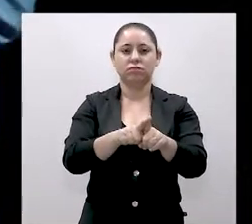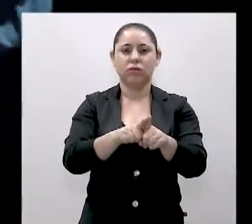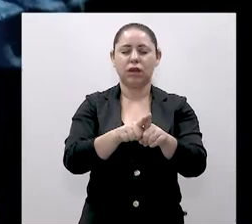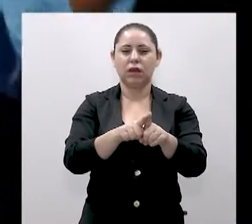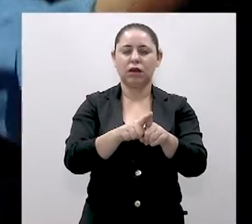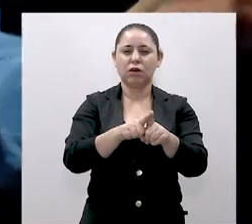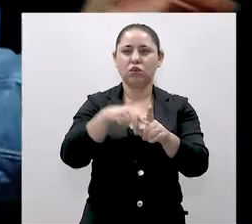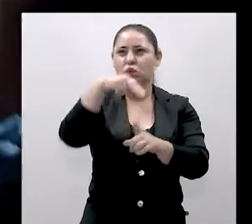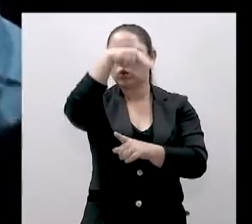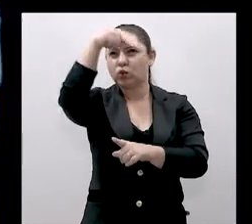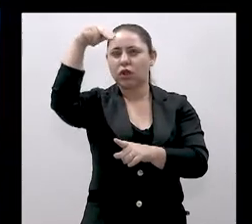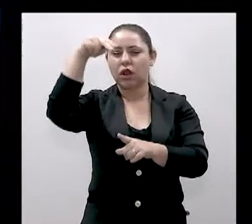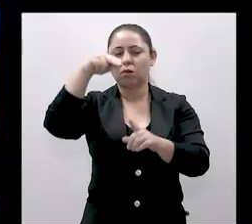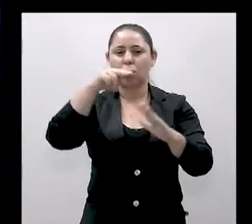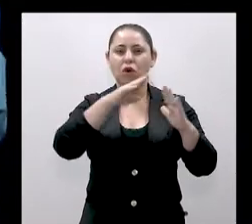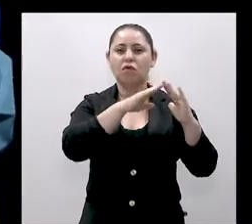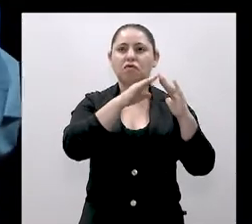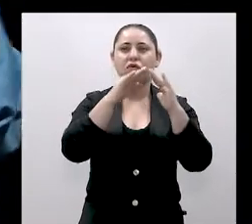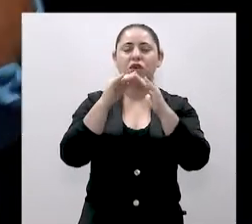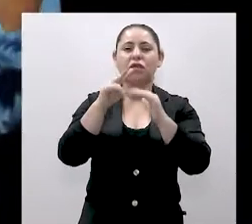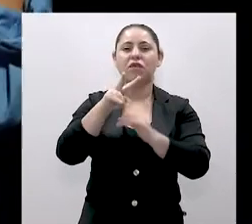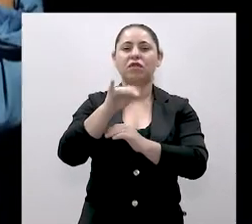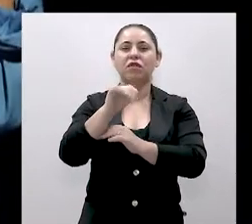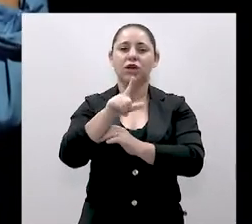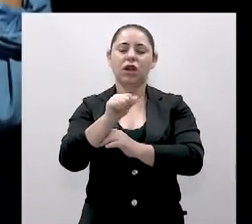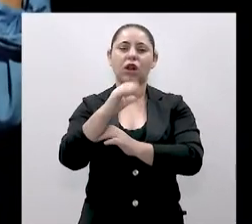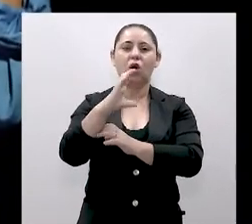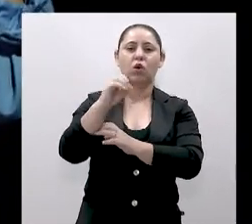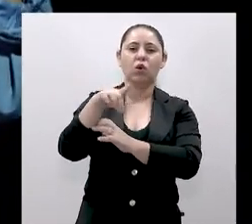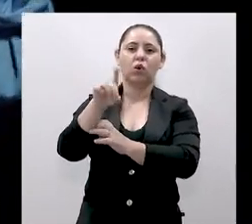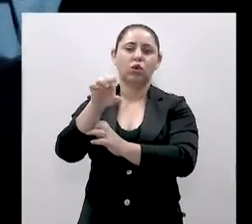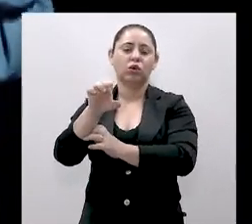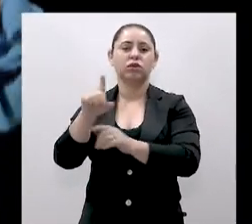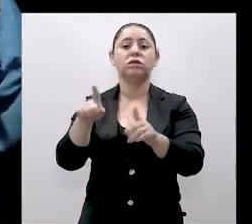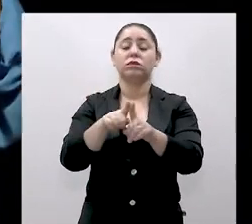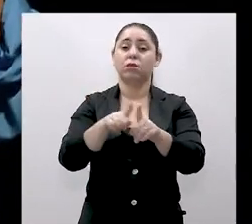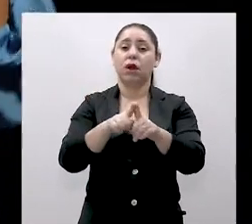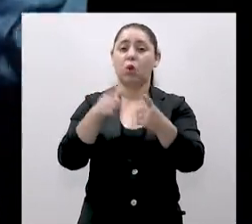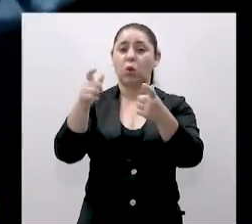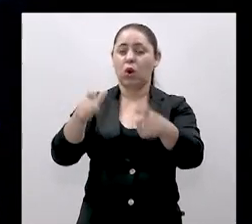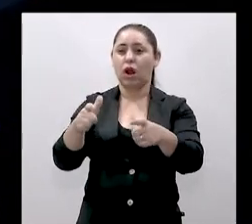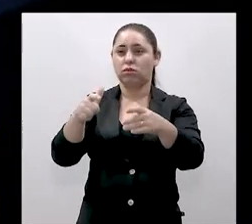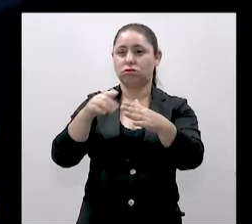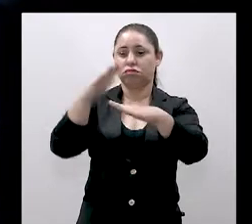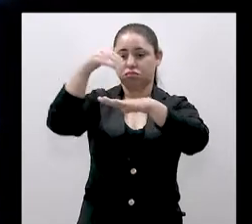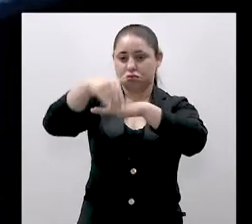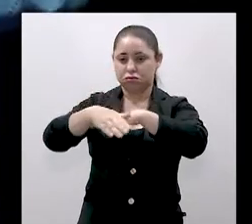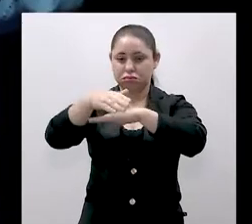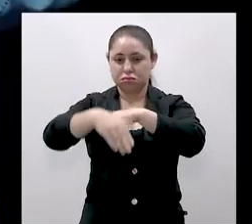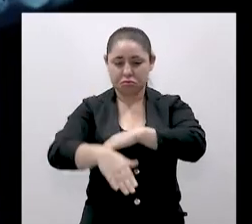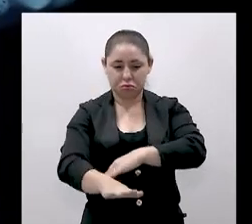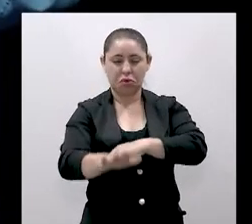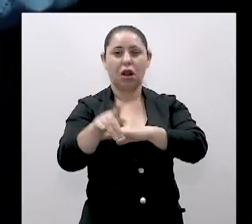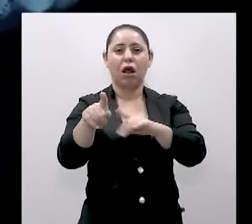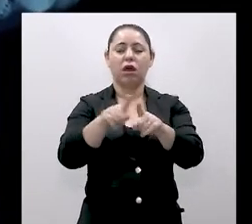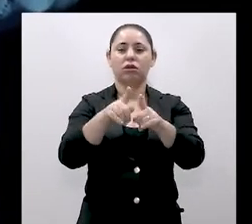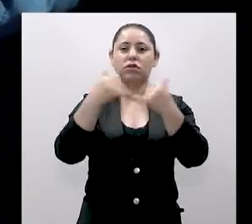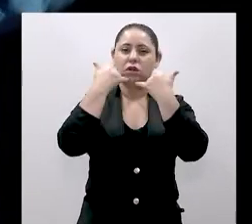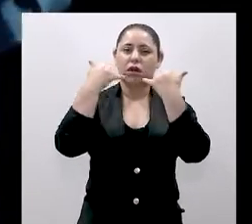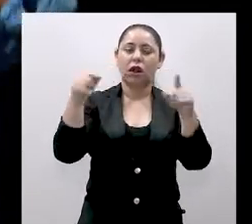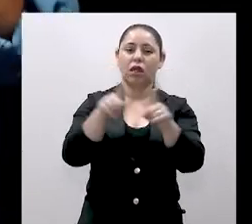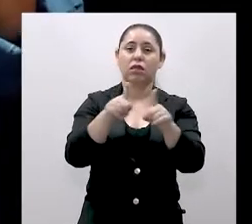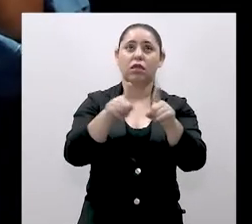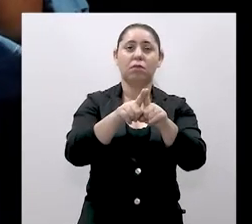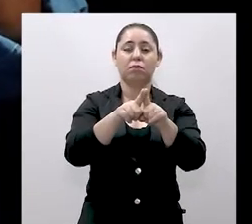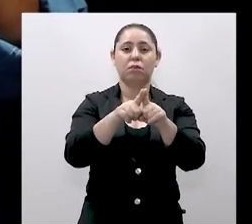depois fui para Vila do Conde que uma subestação também que de rebaixamento pega o 500k ver a linha de Astra alta